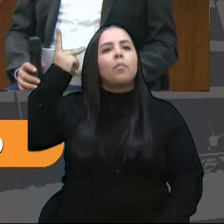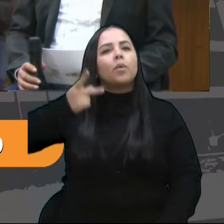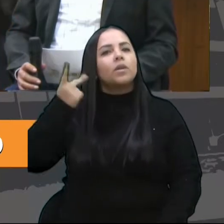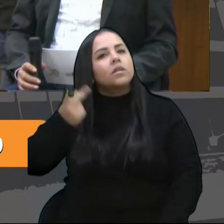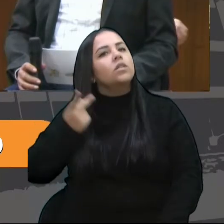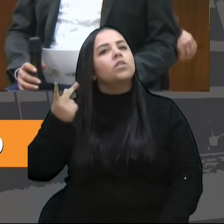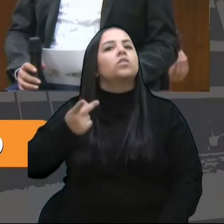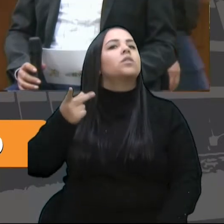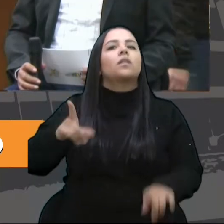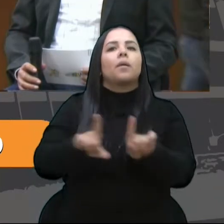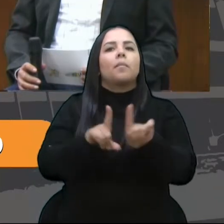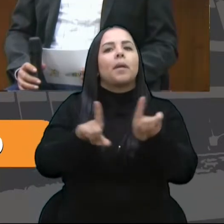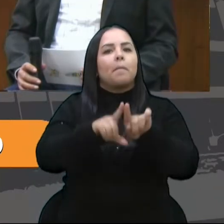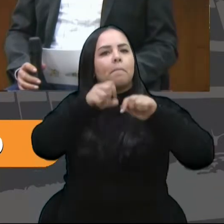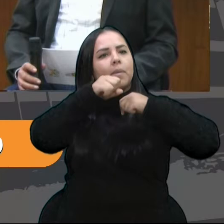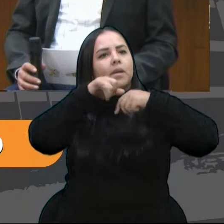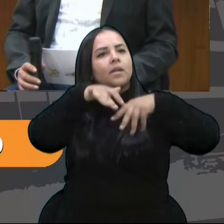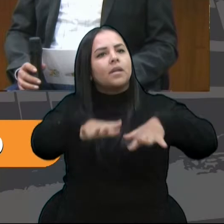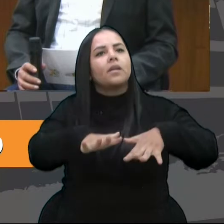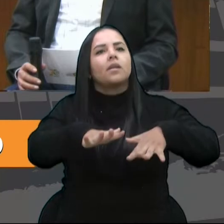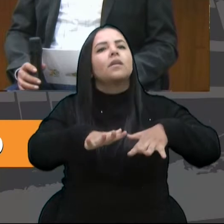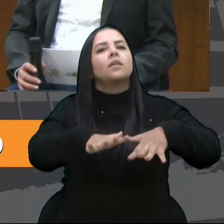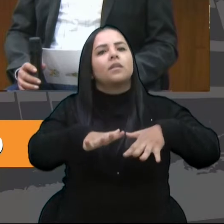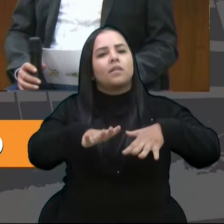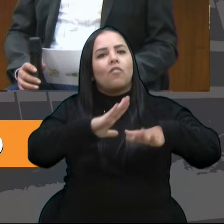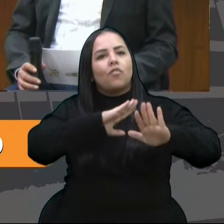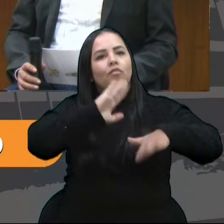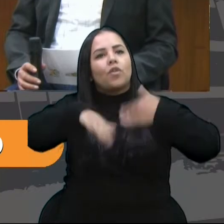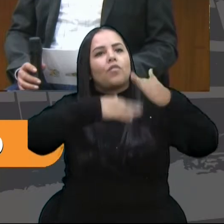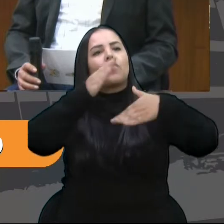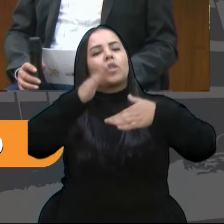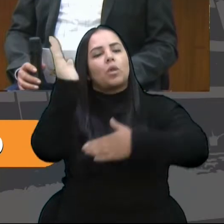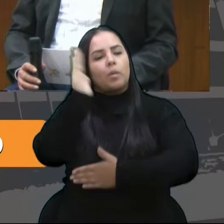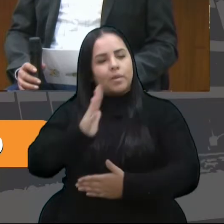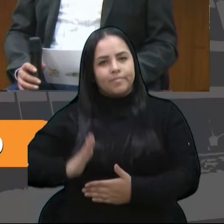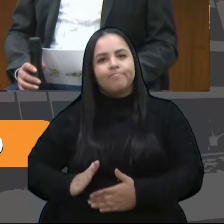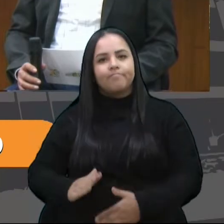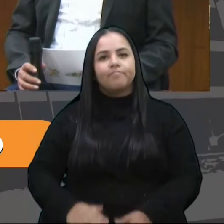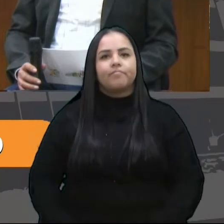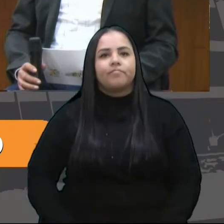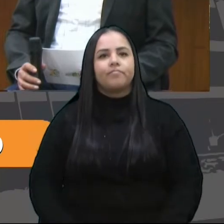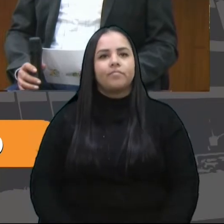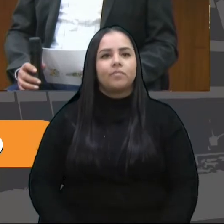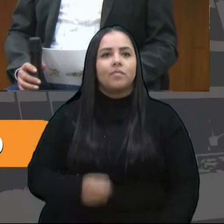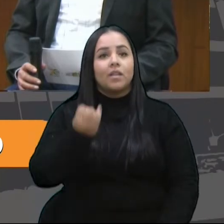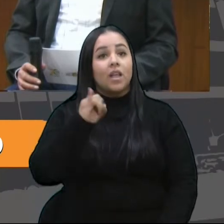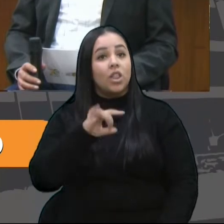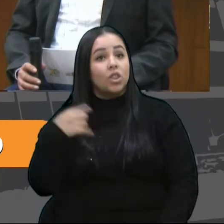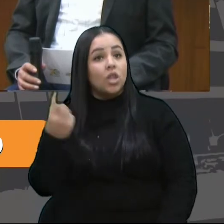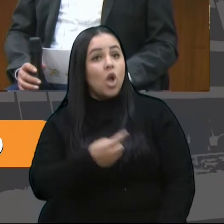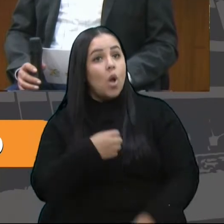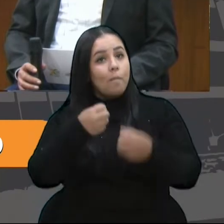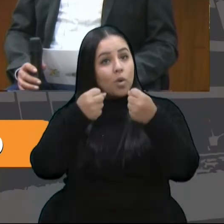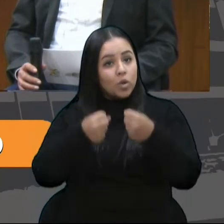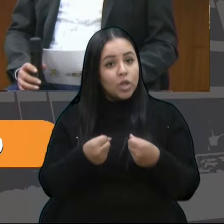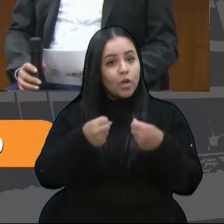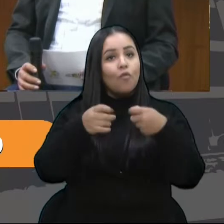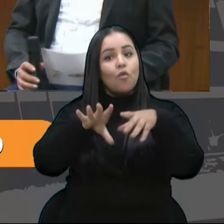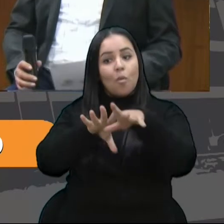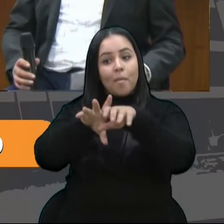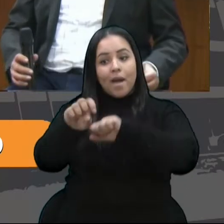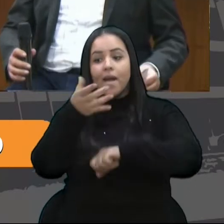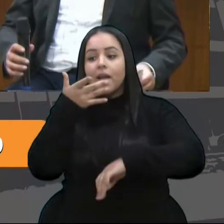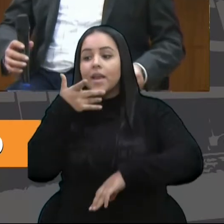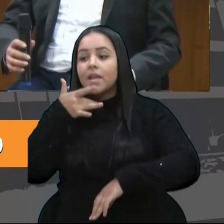melhor dizendo, e isso acabou se exacerbando no Brasil. Então, quanto mais nós pudermos formar crianças,